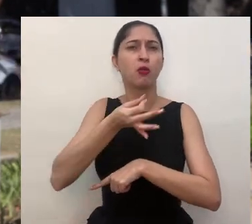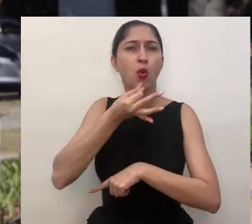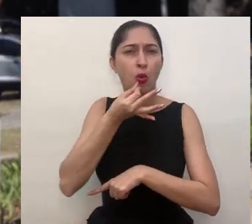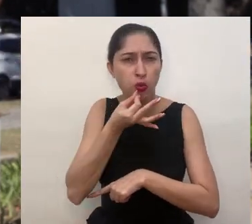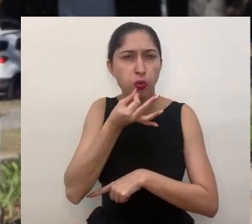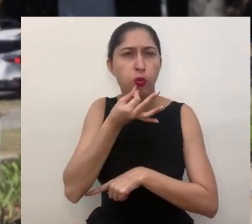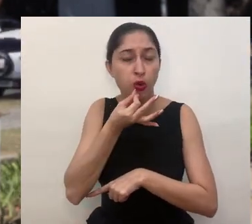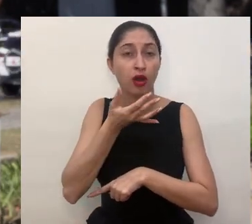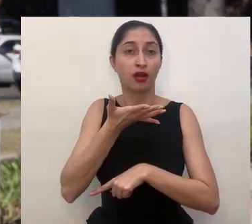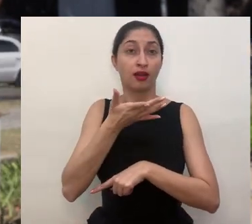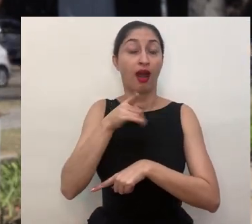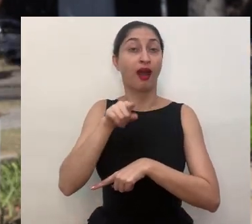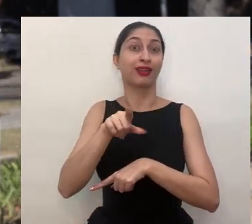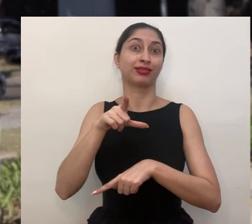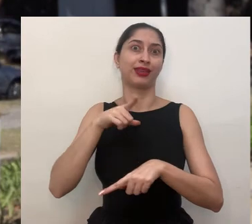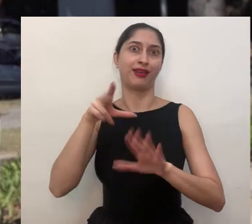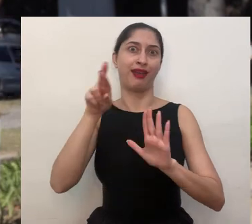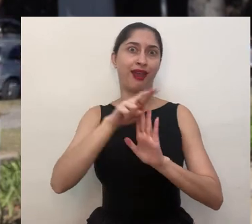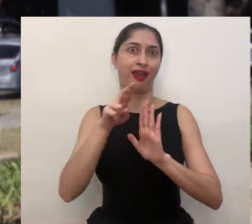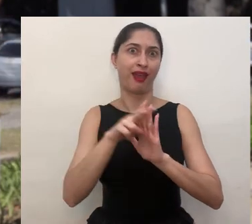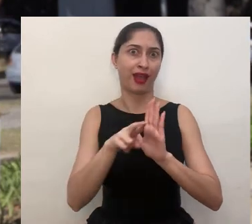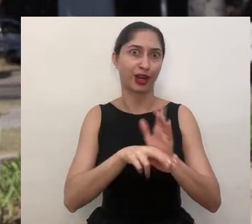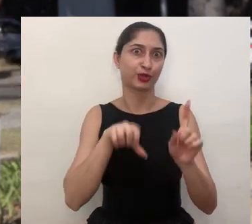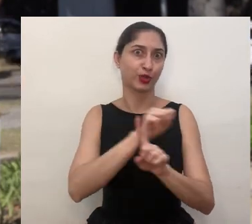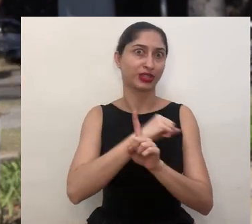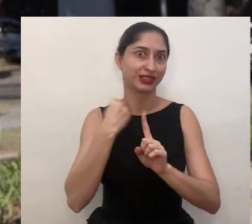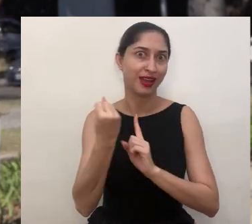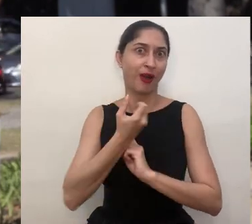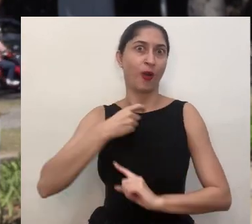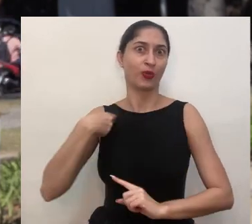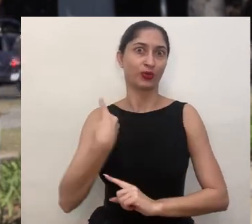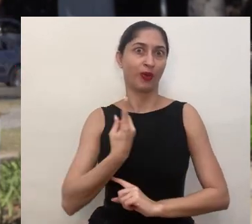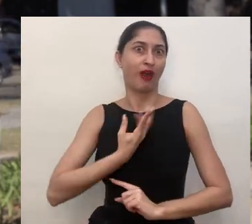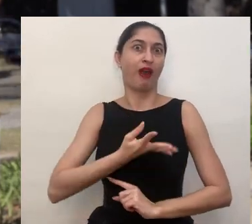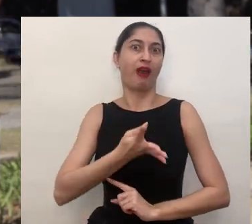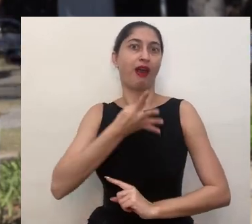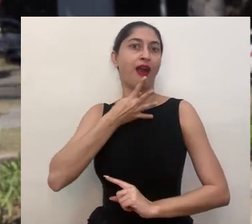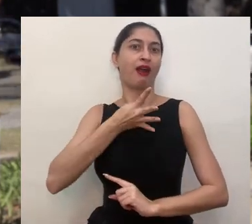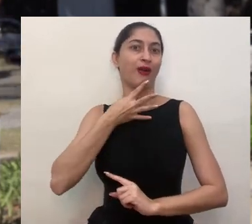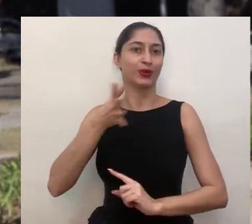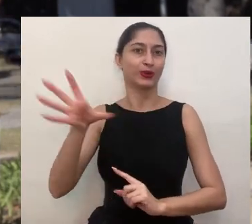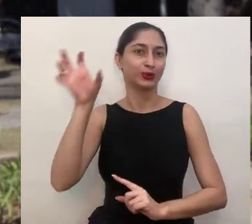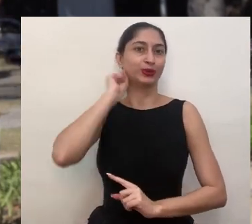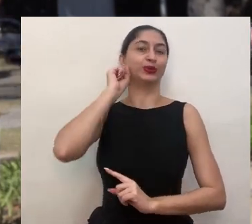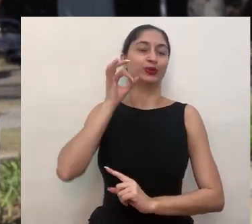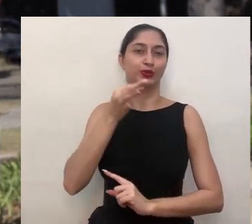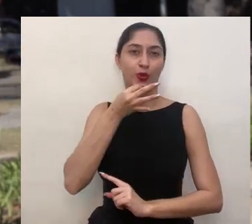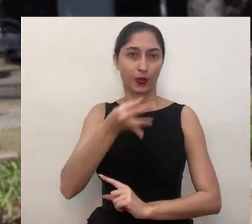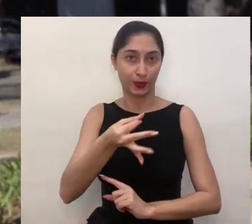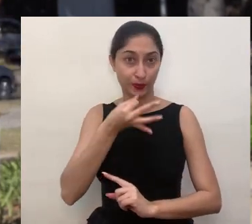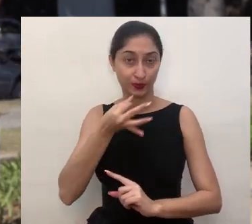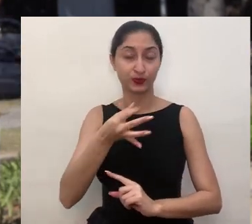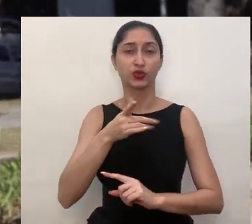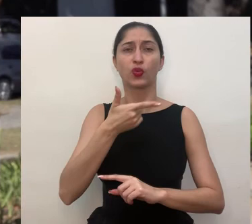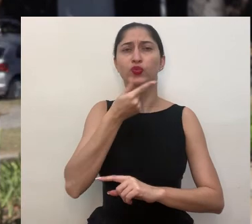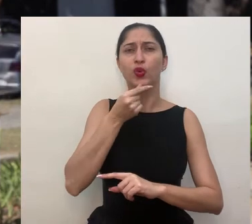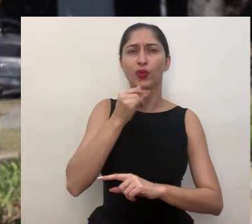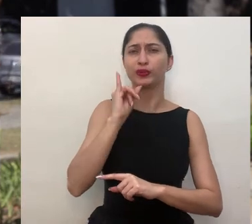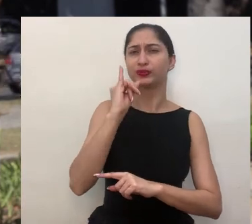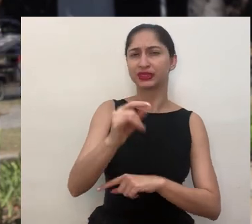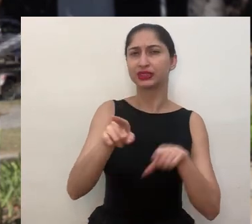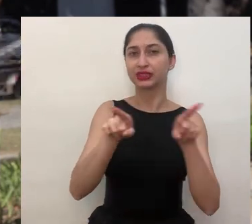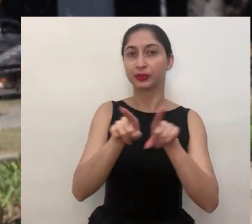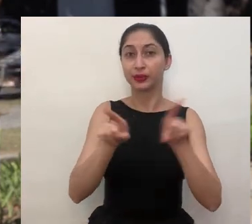nos transmitem mensagens em códigos sociais. Schafer também afirma que a partir da Revolução Industrial, na Era